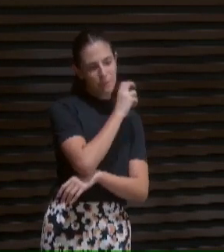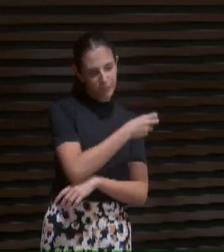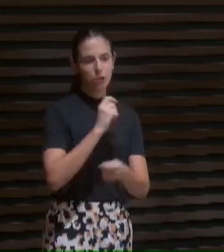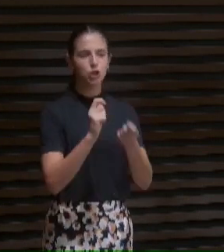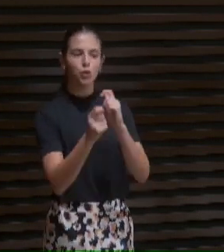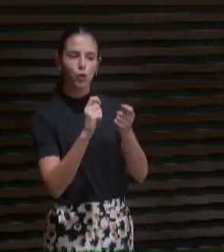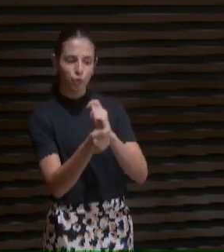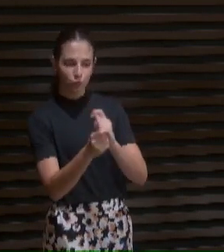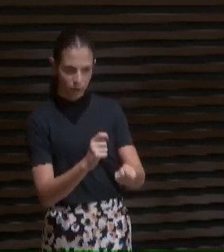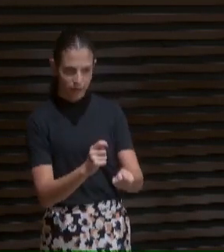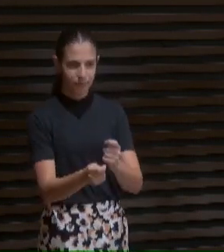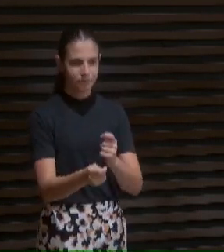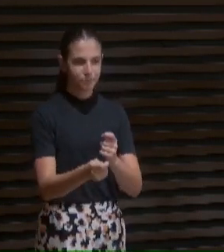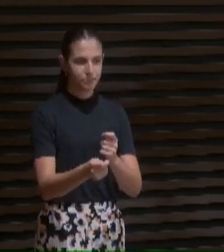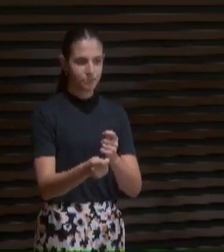controle,